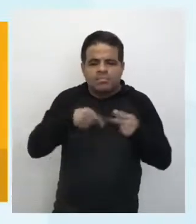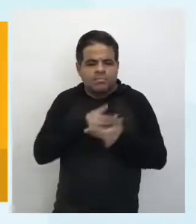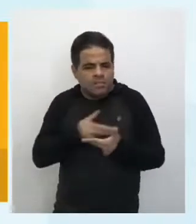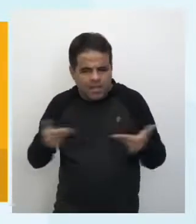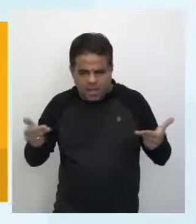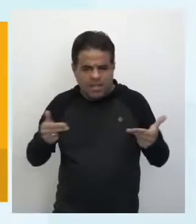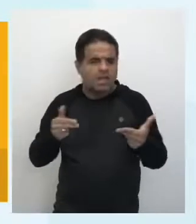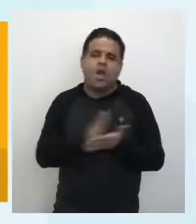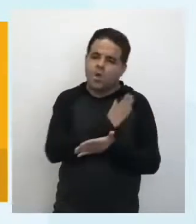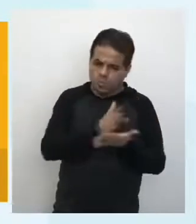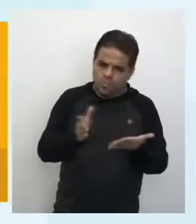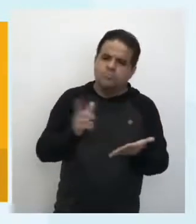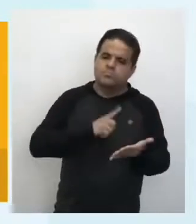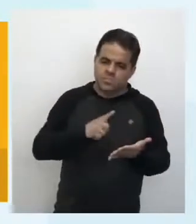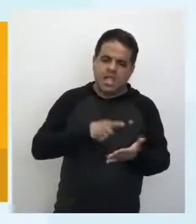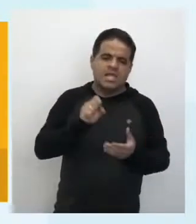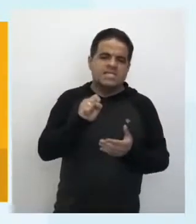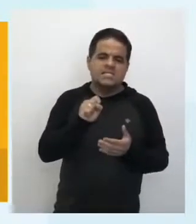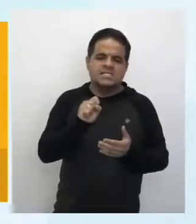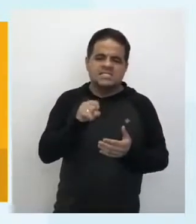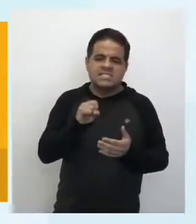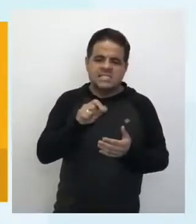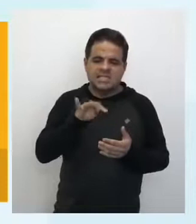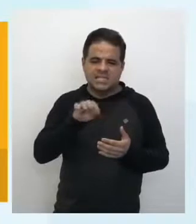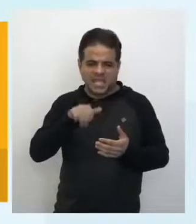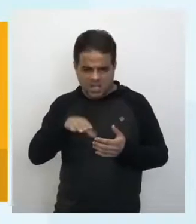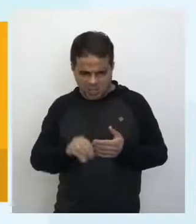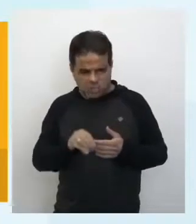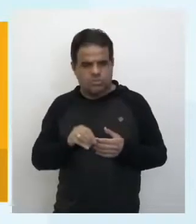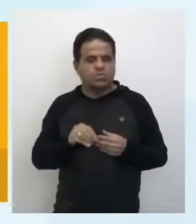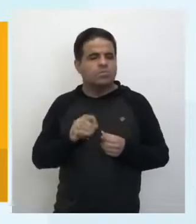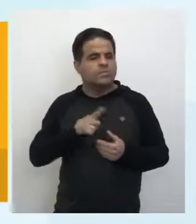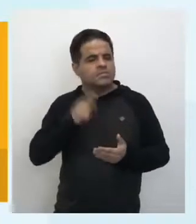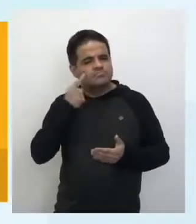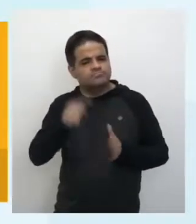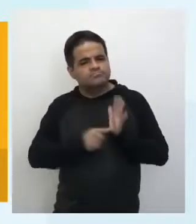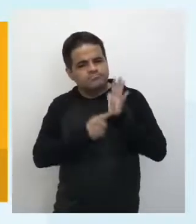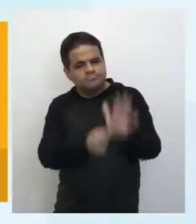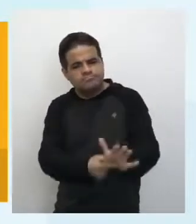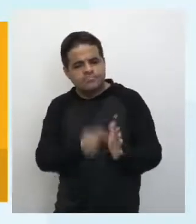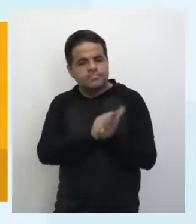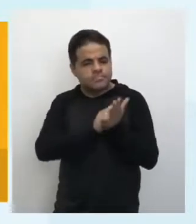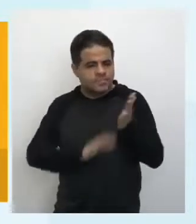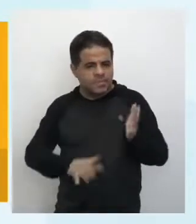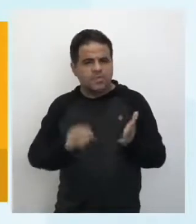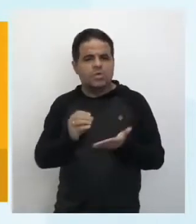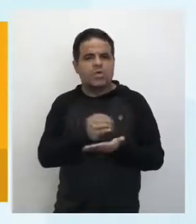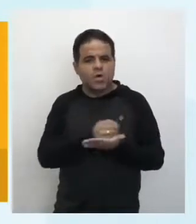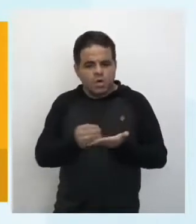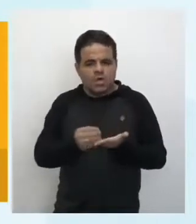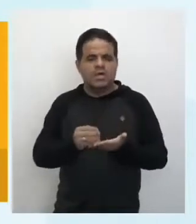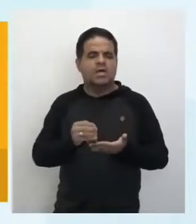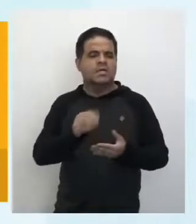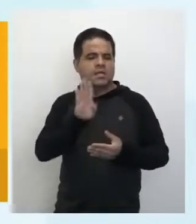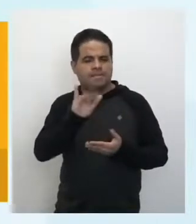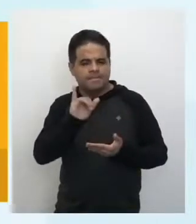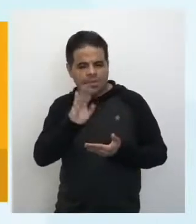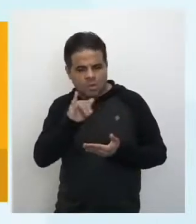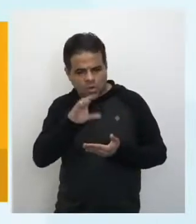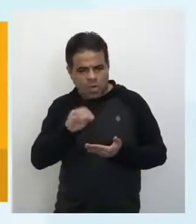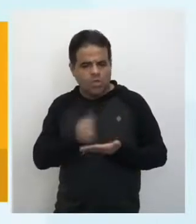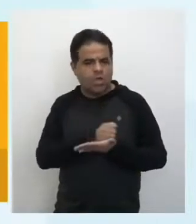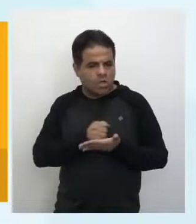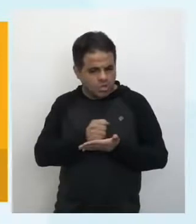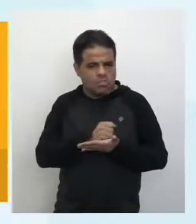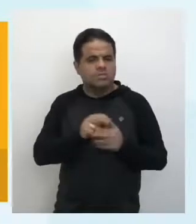orgânica, né? Alguns podem ser sintéticos, mas apresentam uma atividade orgânica, biológica. Então, por isso também